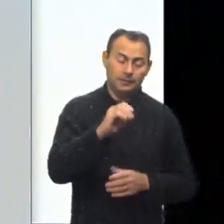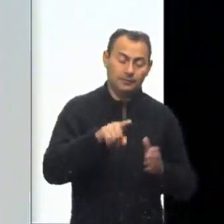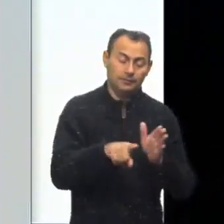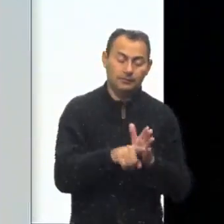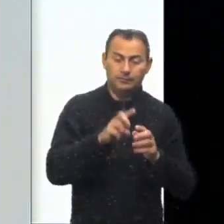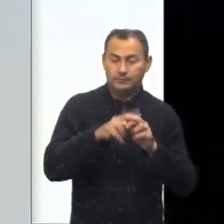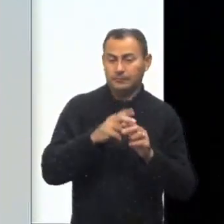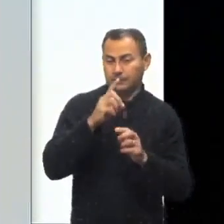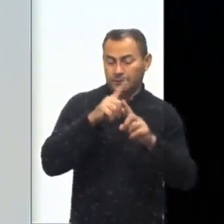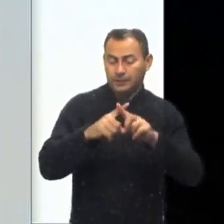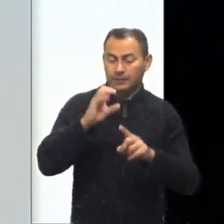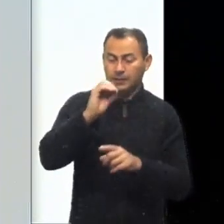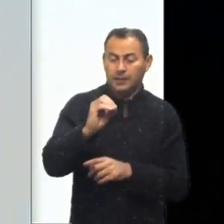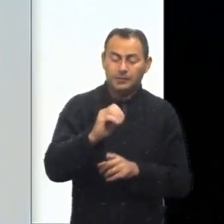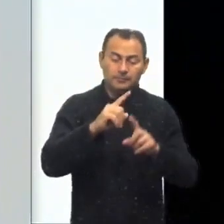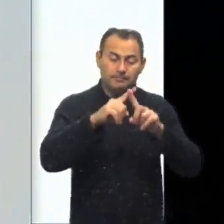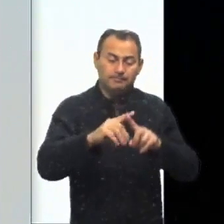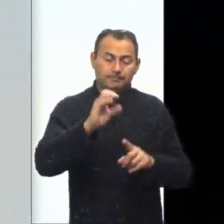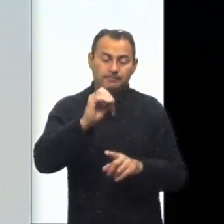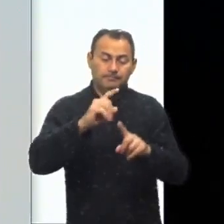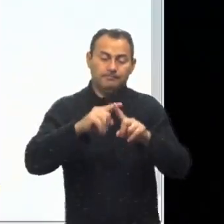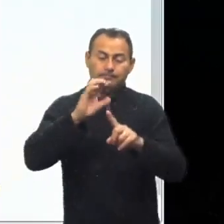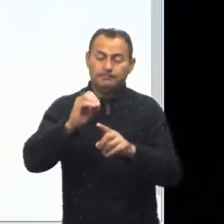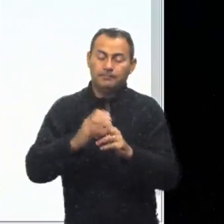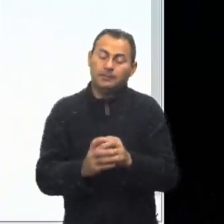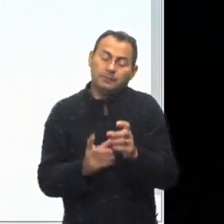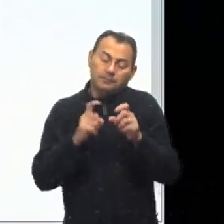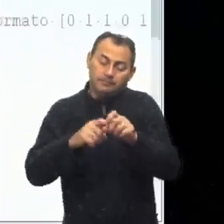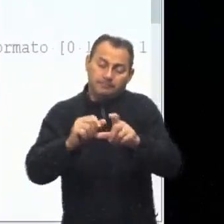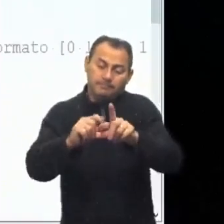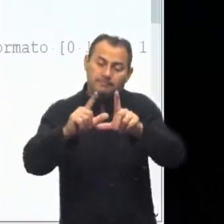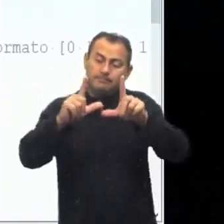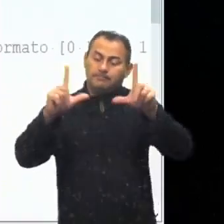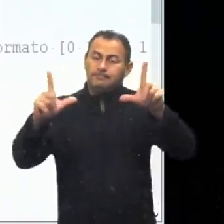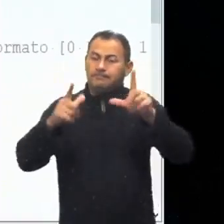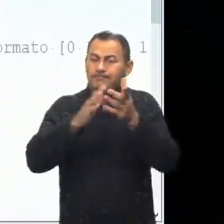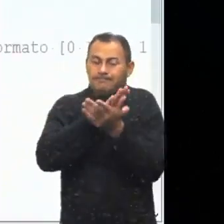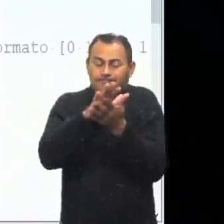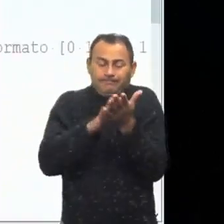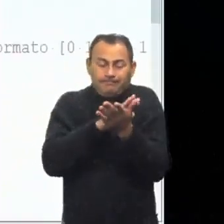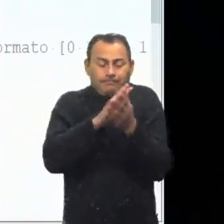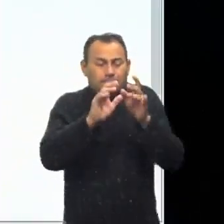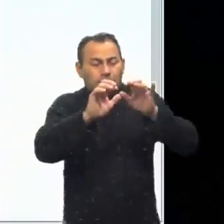Então rodou e plotou a minha portadora já de vez. Para a gente não ter que